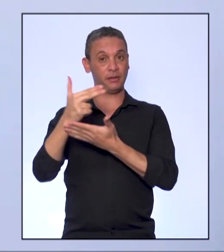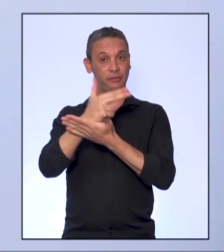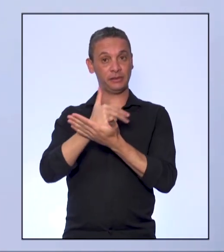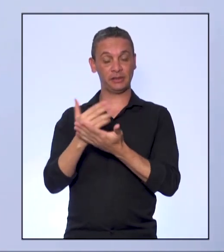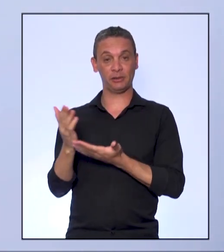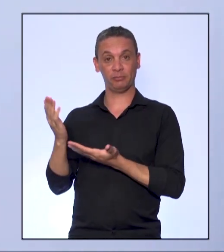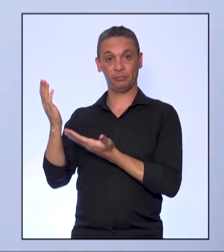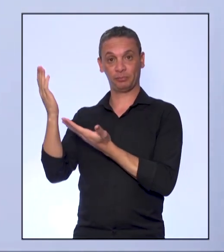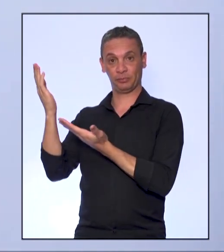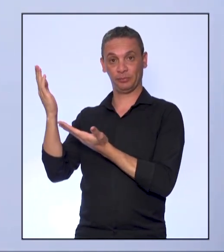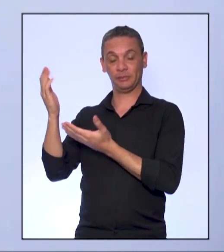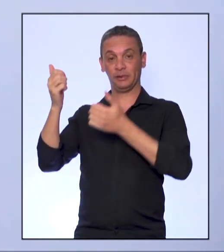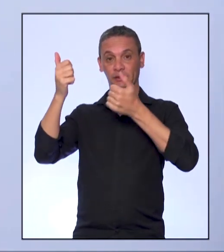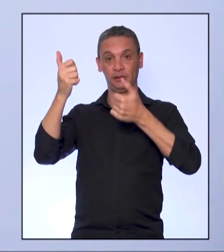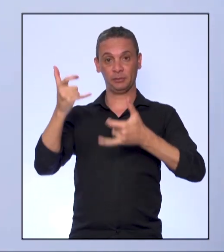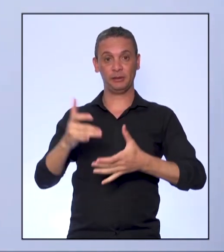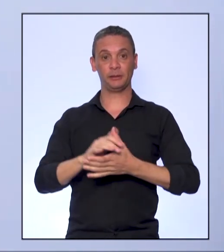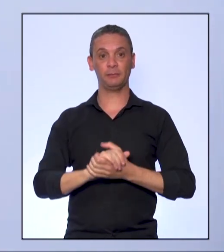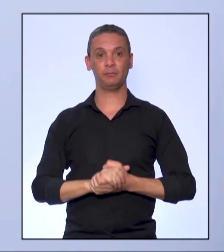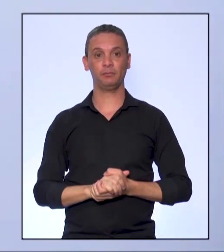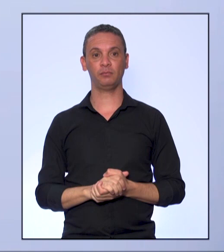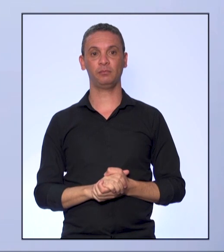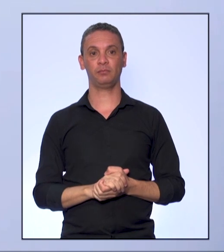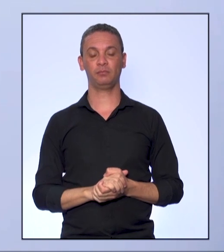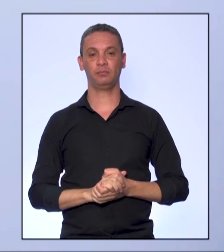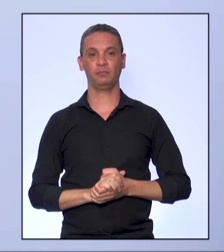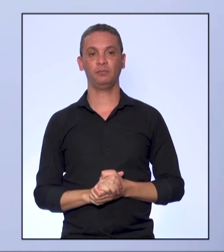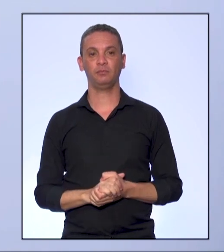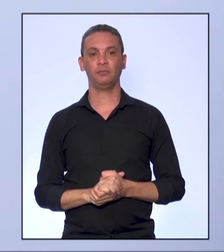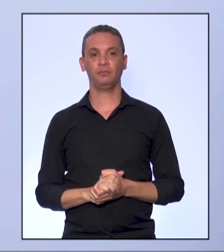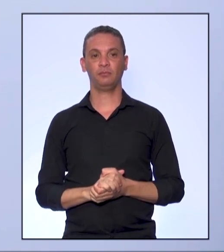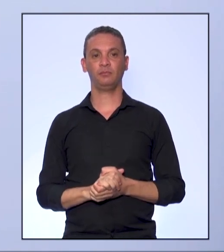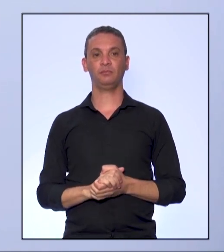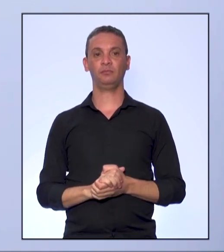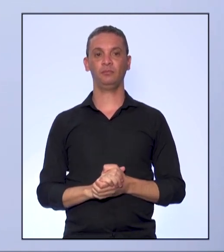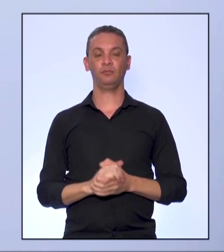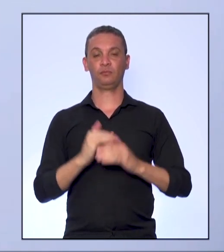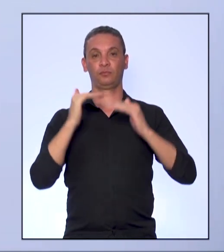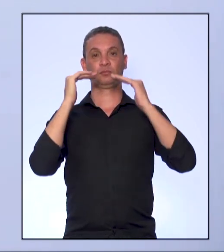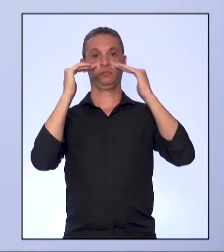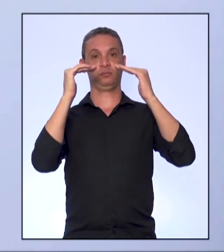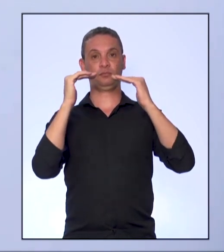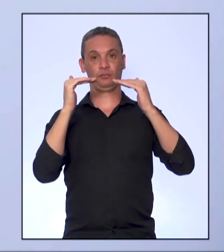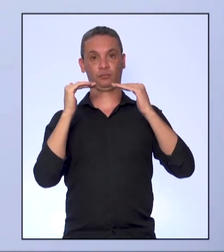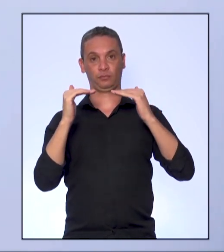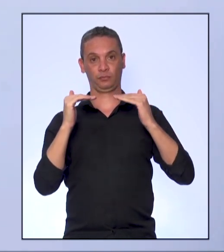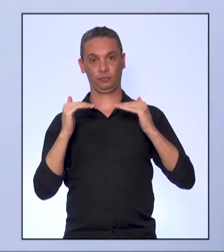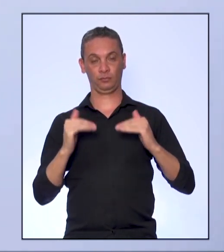vocês. Então a gente vai ver aqui, vou colocar aqui para vocês uma classificação